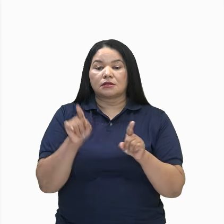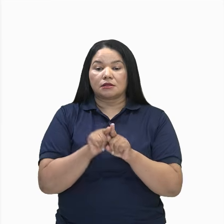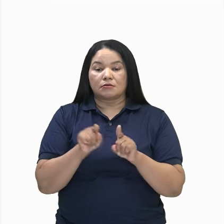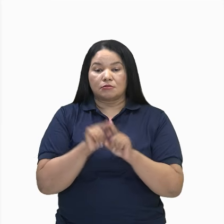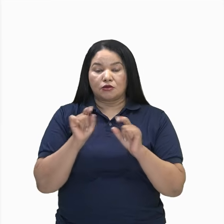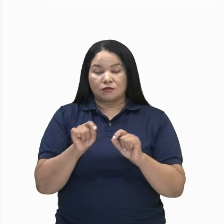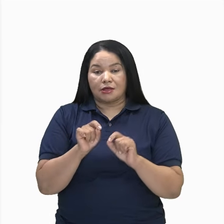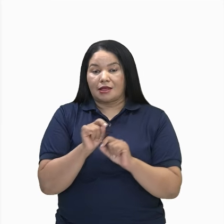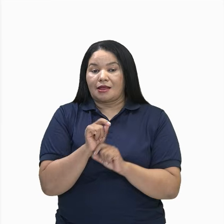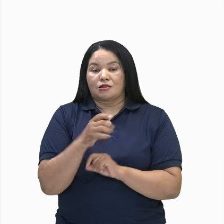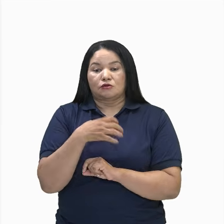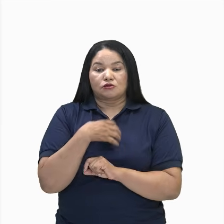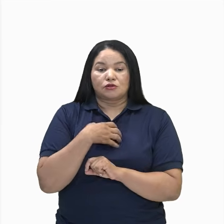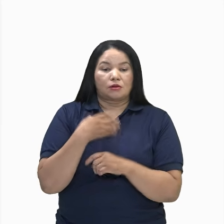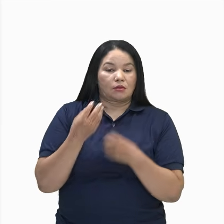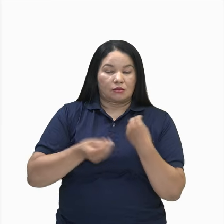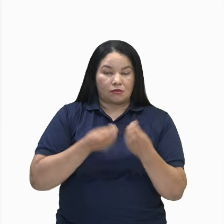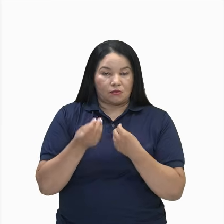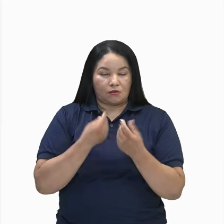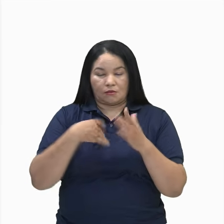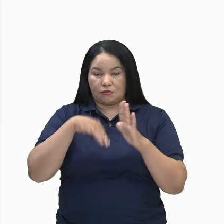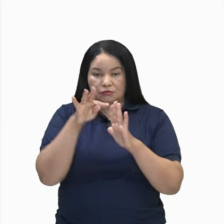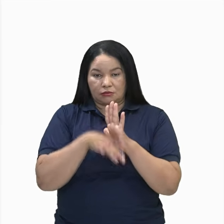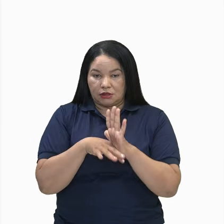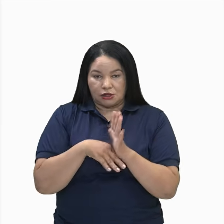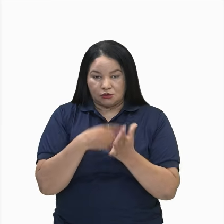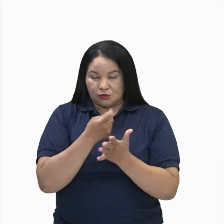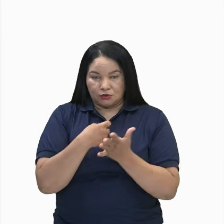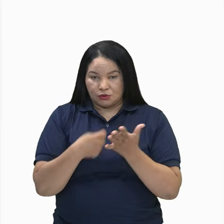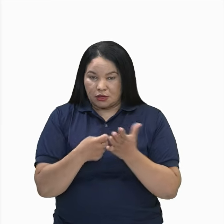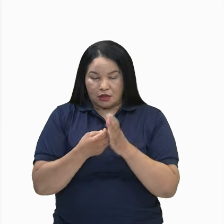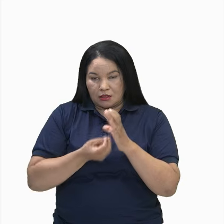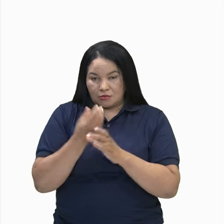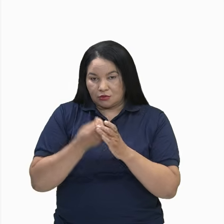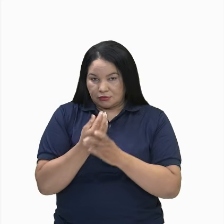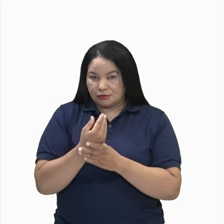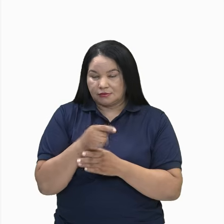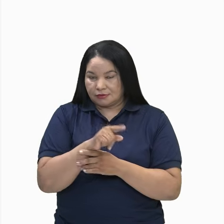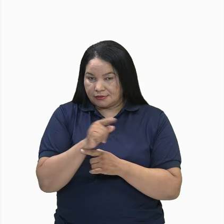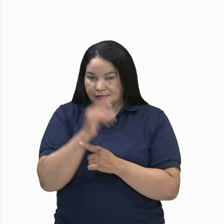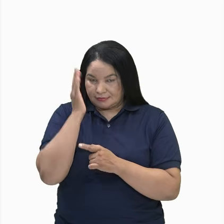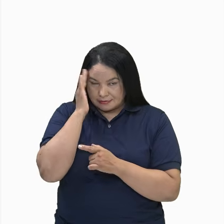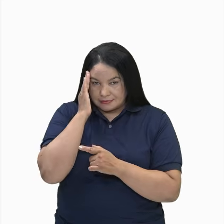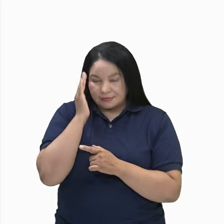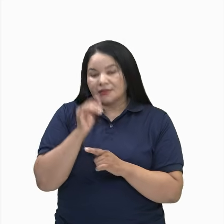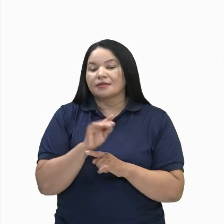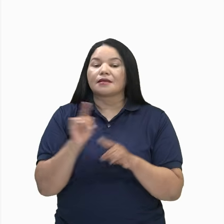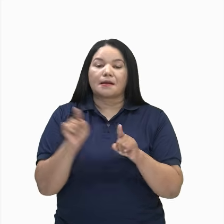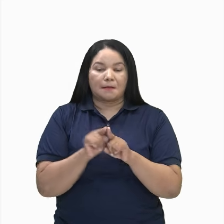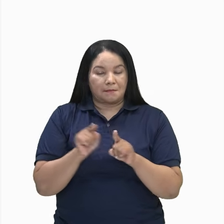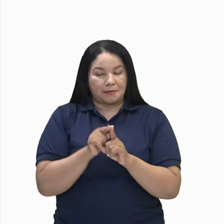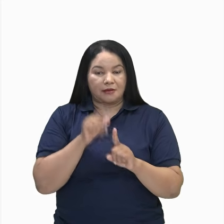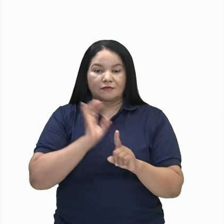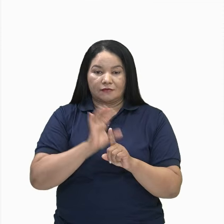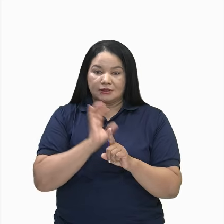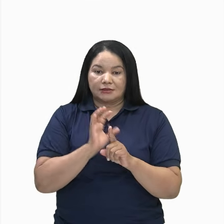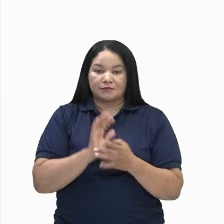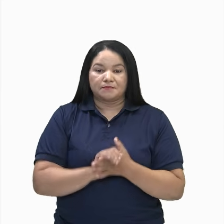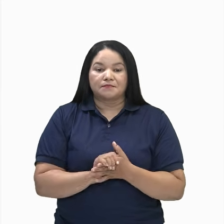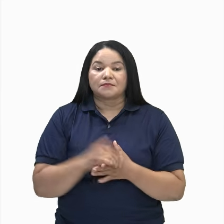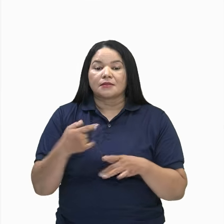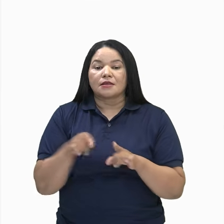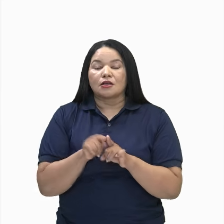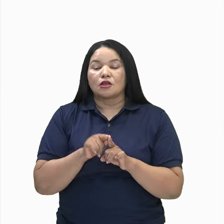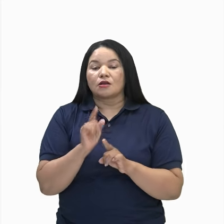na forma como os textos devem ser escritos. Sabiam disso? Isso também influencia. E de modo